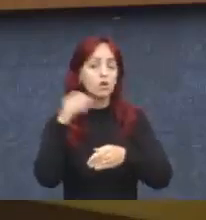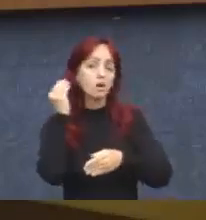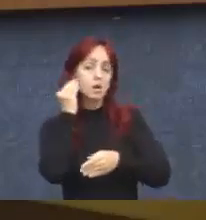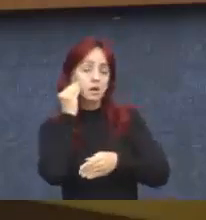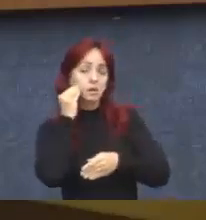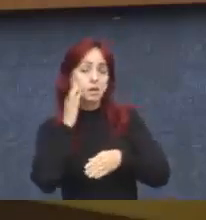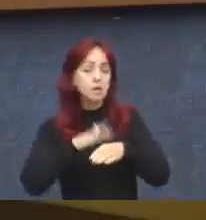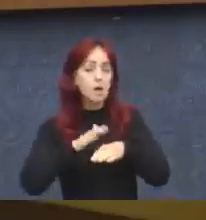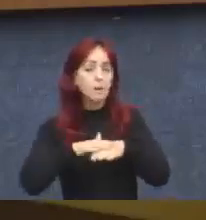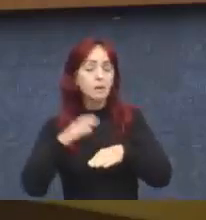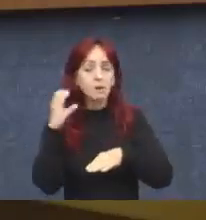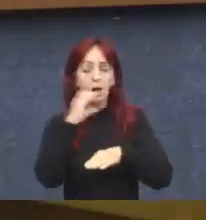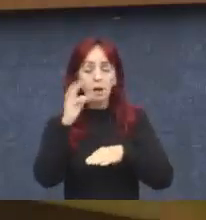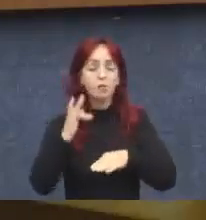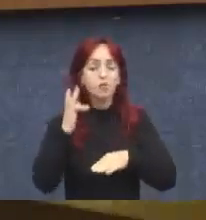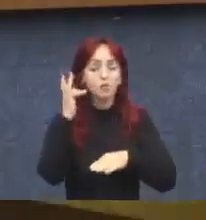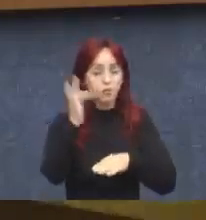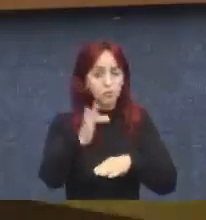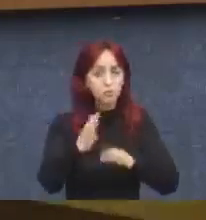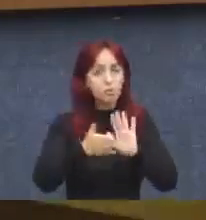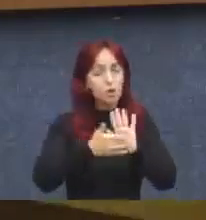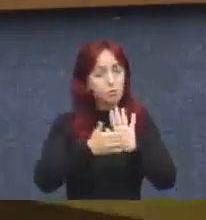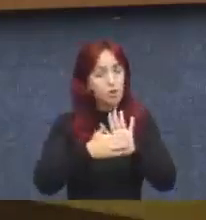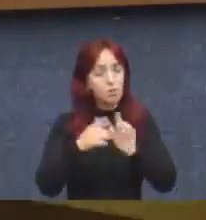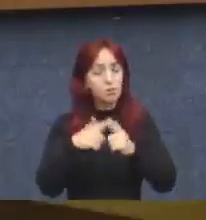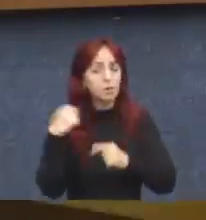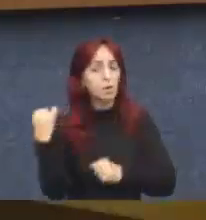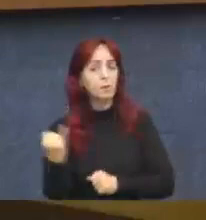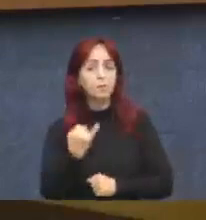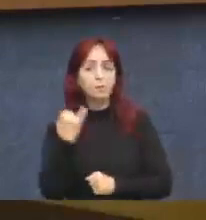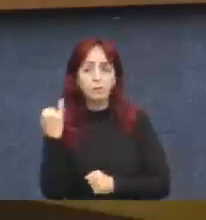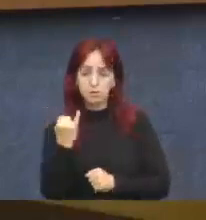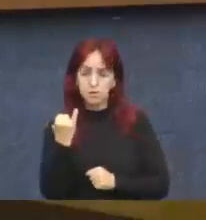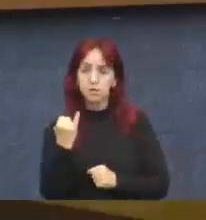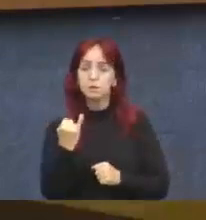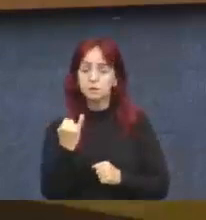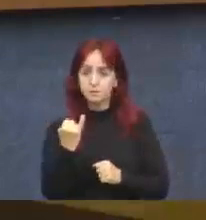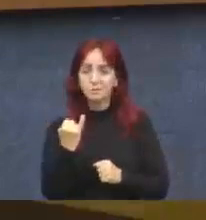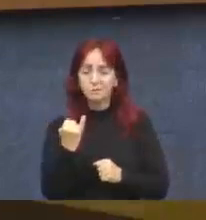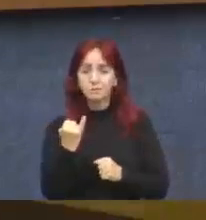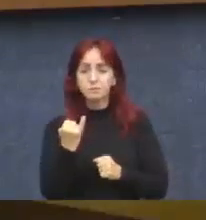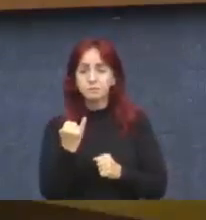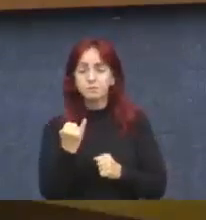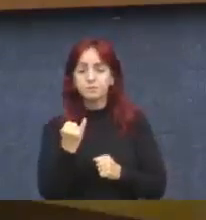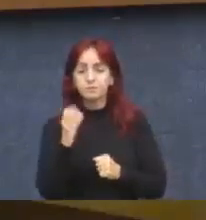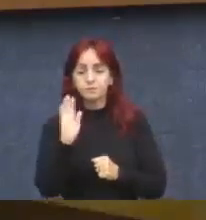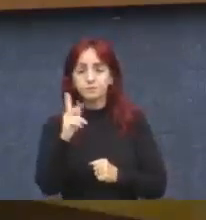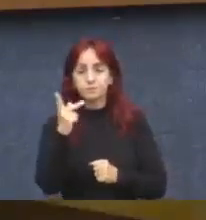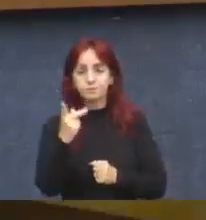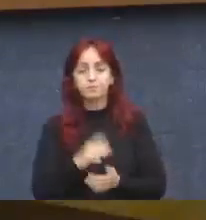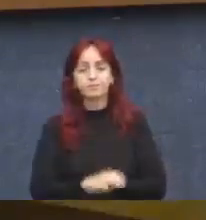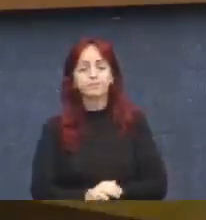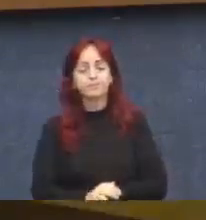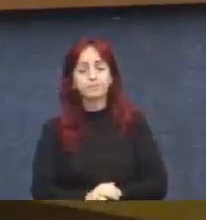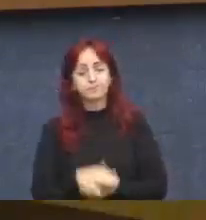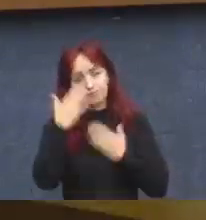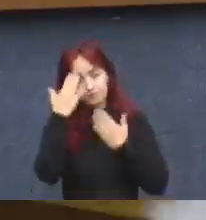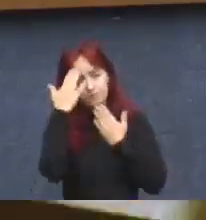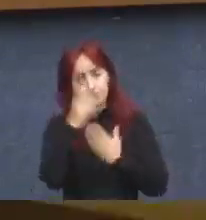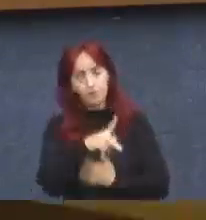o mais breve possível com essa pauta que é fundamental, sobretudo para o vetor norte de Belo Horizonte. Só isso, presidente.